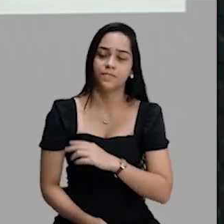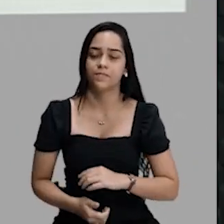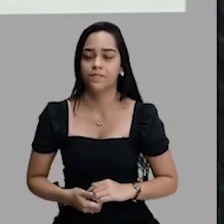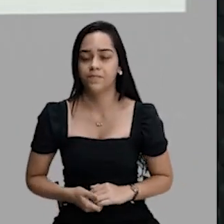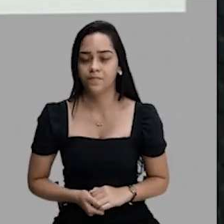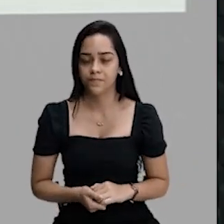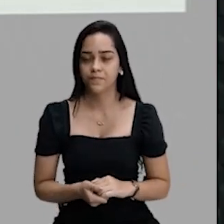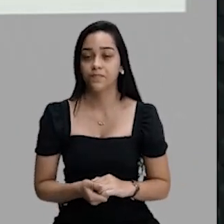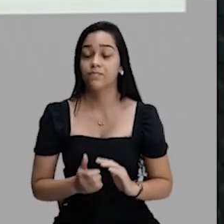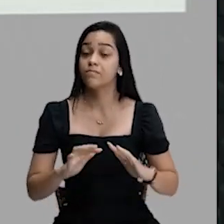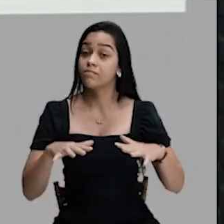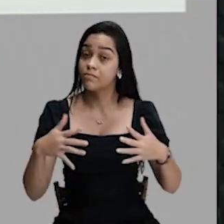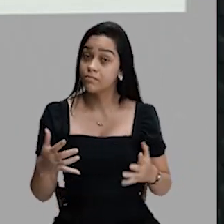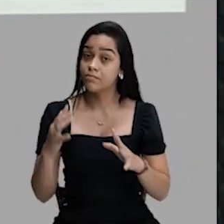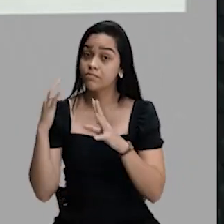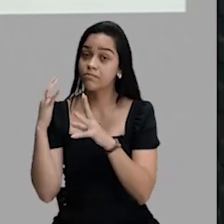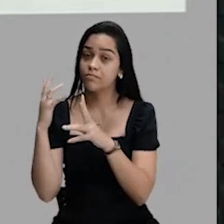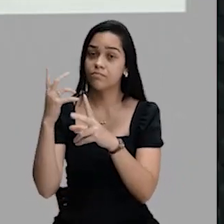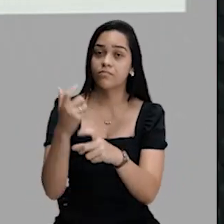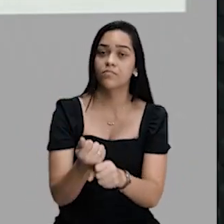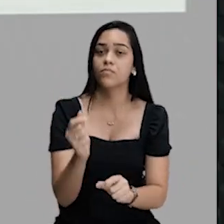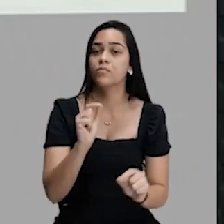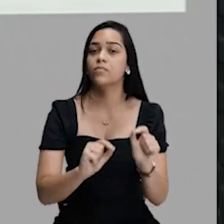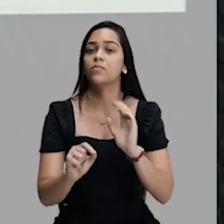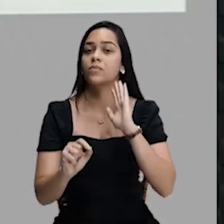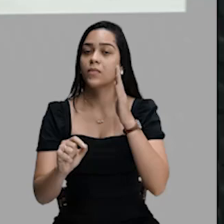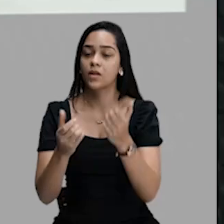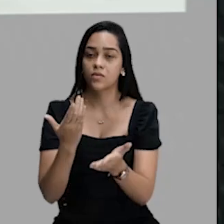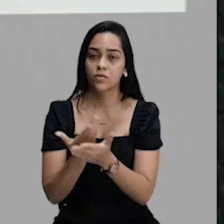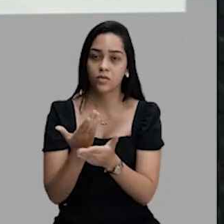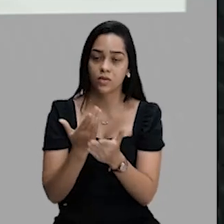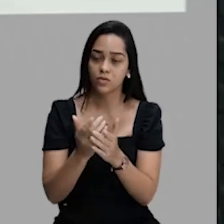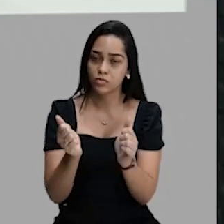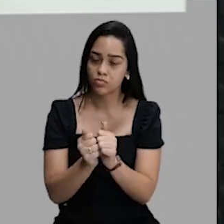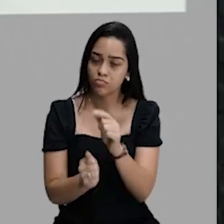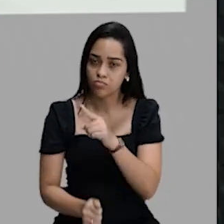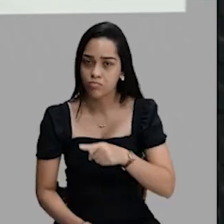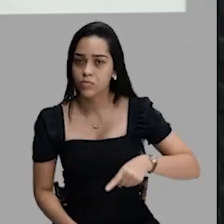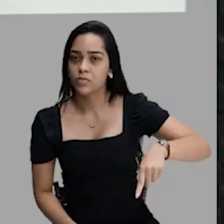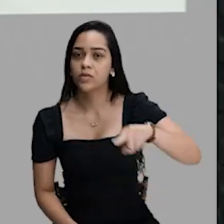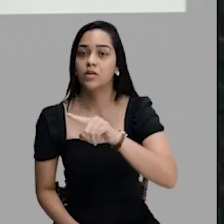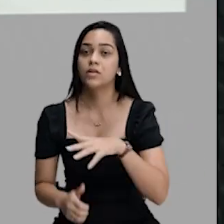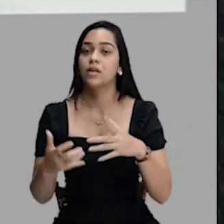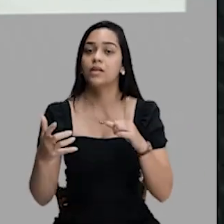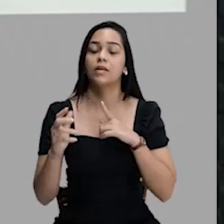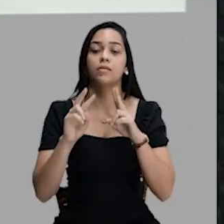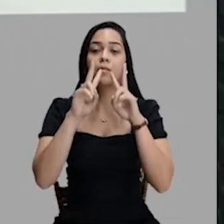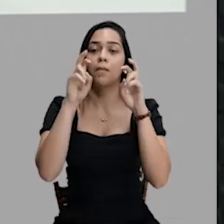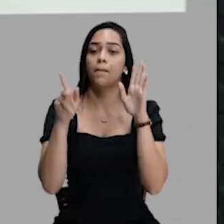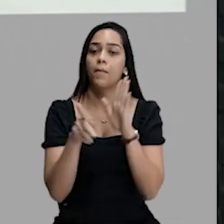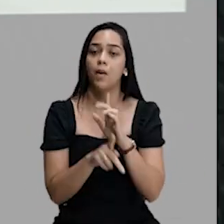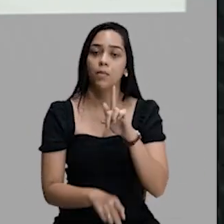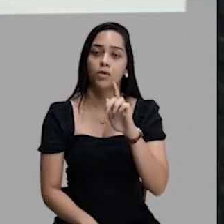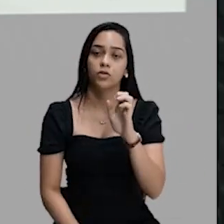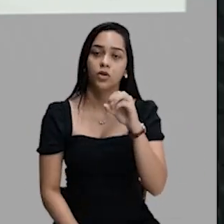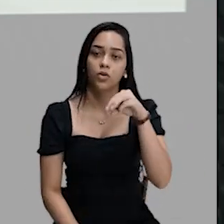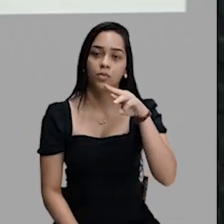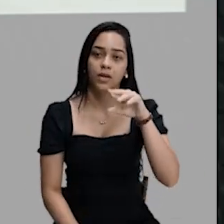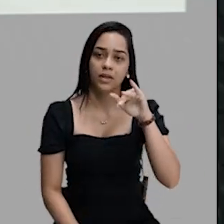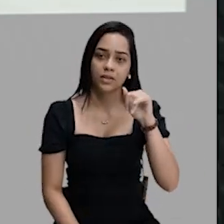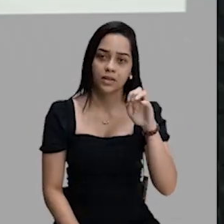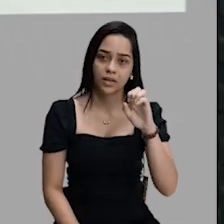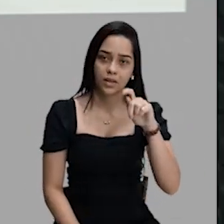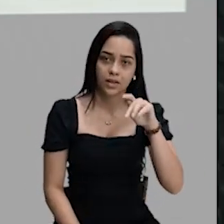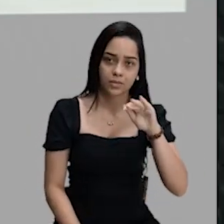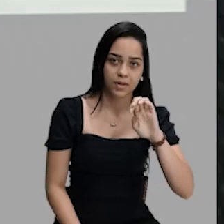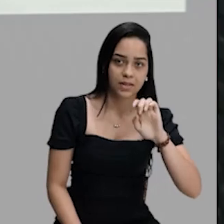ensino médio. Só recapitulando o que a gente vem estudando com vocês, a gente está vendo a parte de geometria espacial, né,